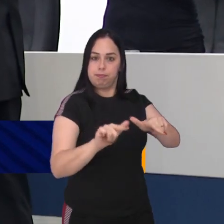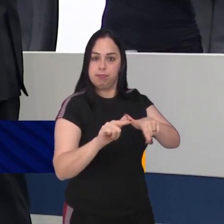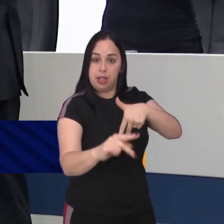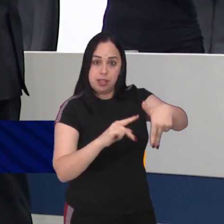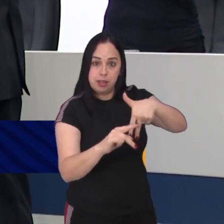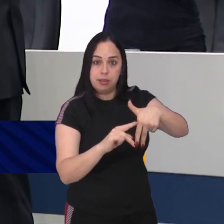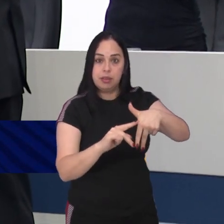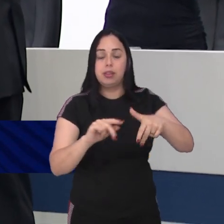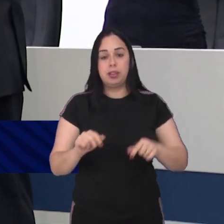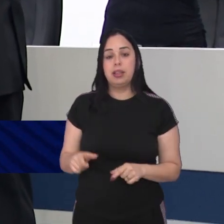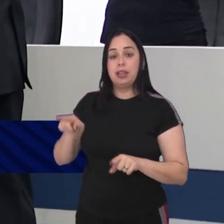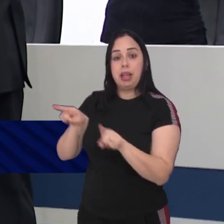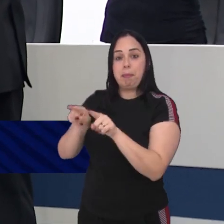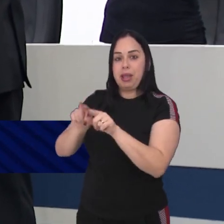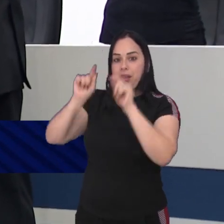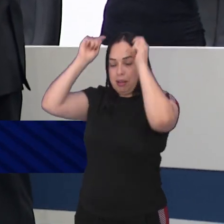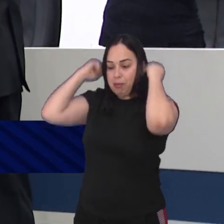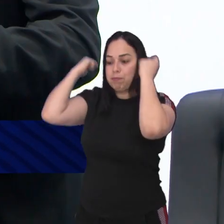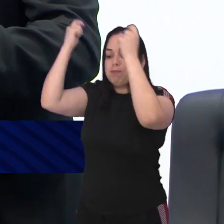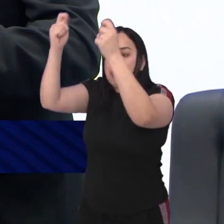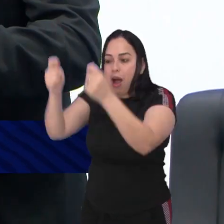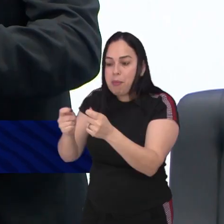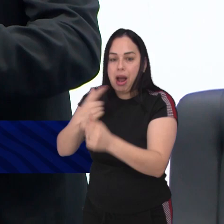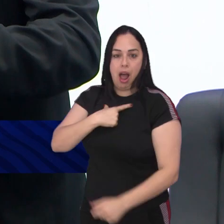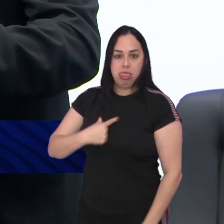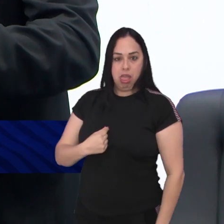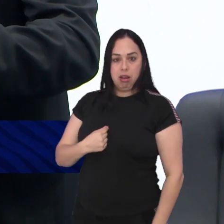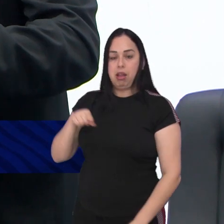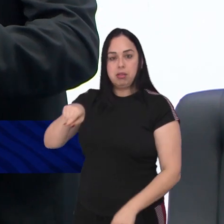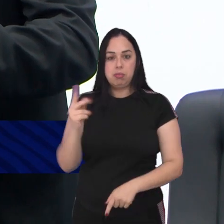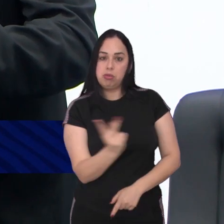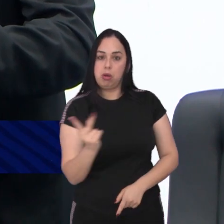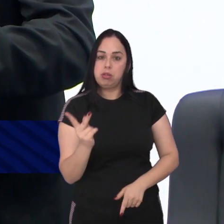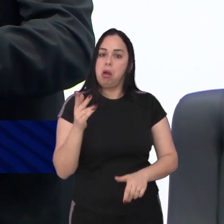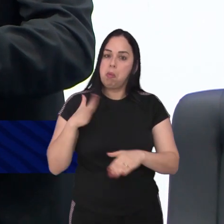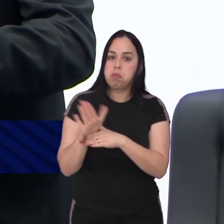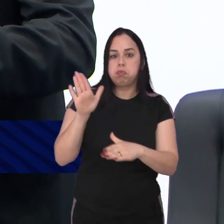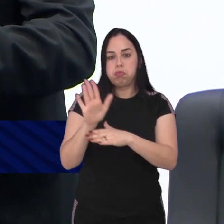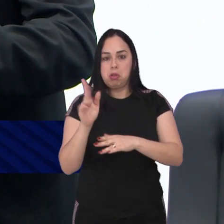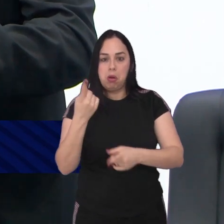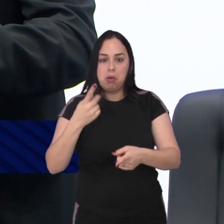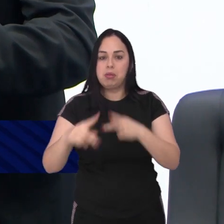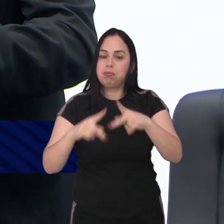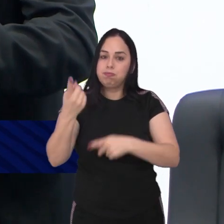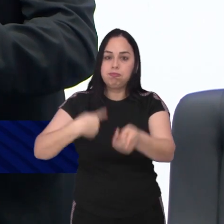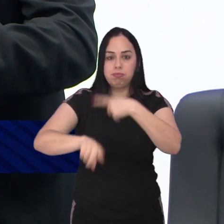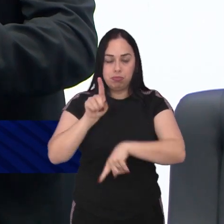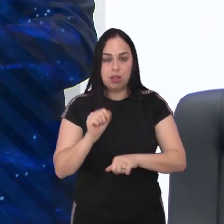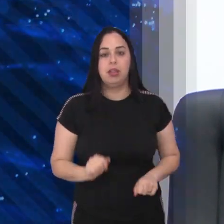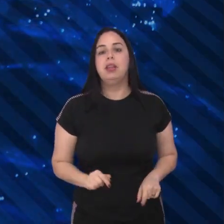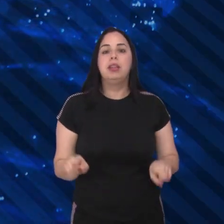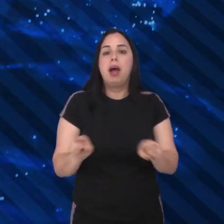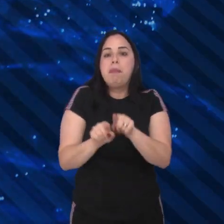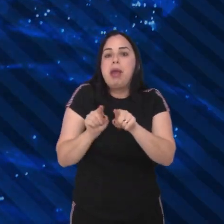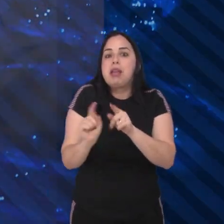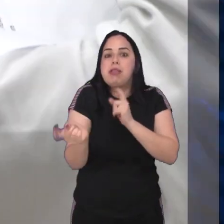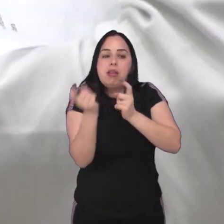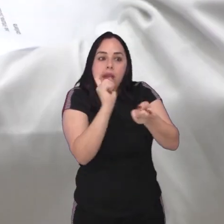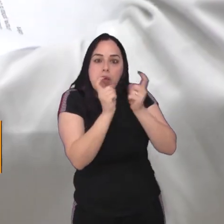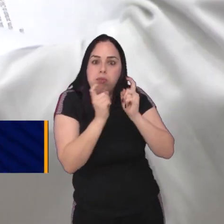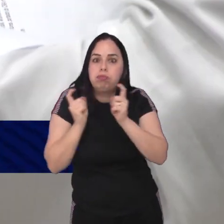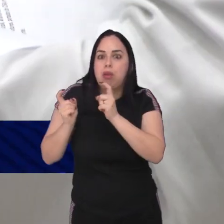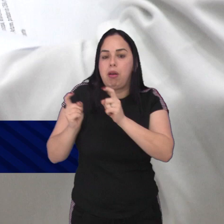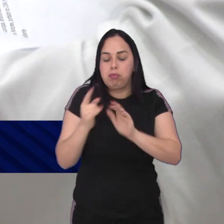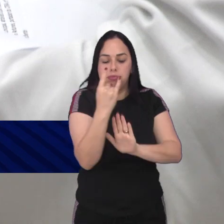solenes concedem título de cidadão joseense e medalha de mérito a pessoas que contribuíram com o desenvolvimento da cidade. Confira